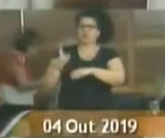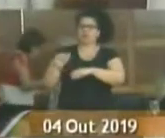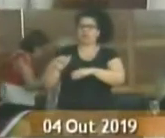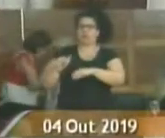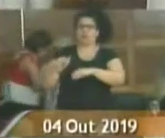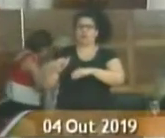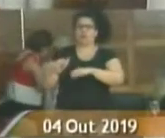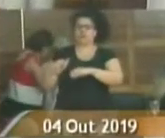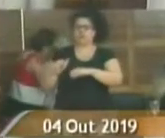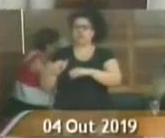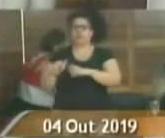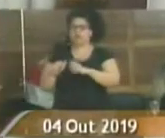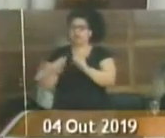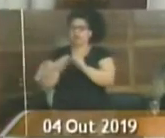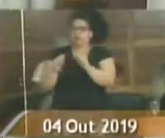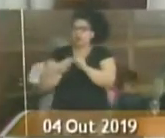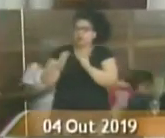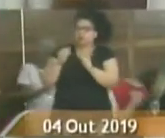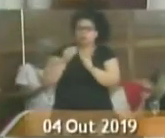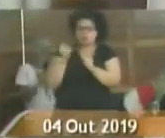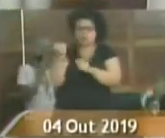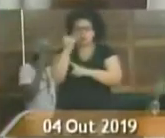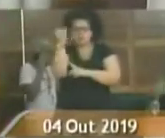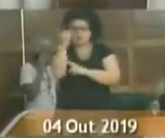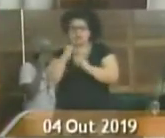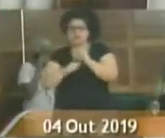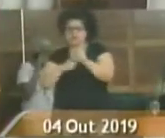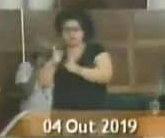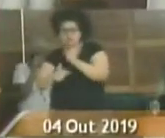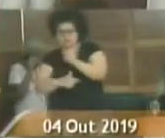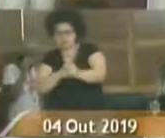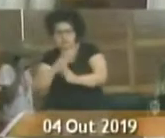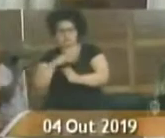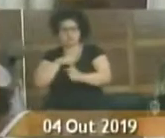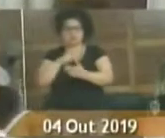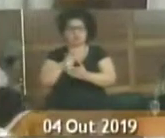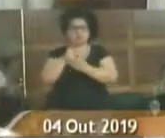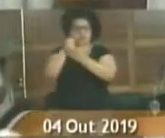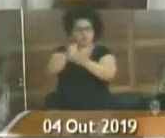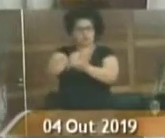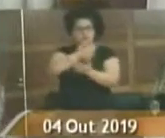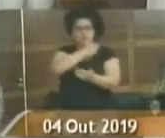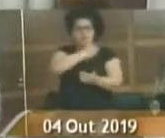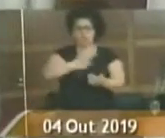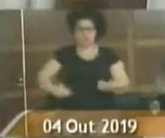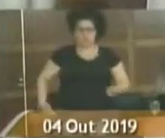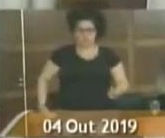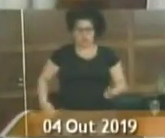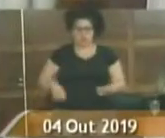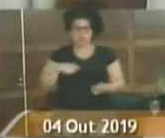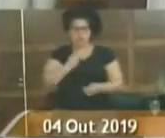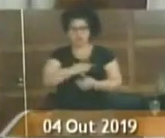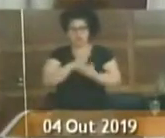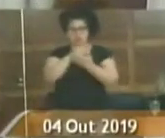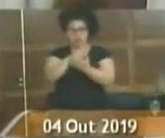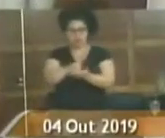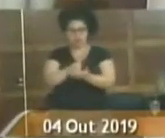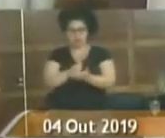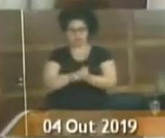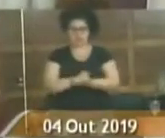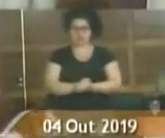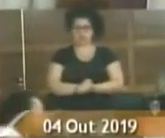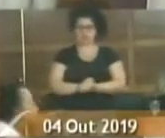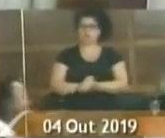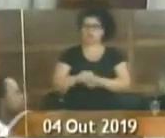trabalho muito significativo, graças a todo o apoio do governo que nós estamos tendo, né? O apoio